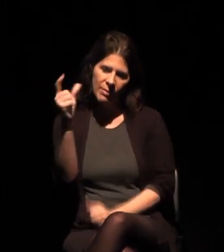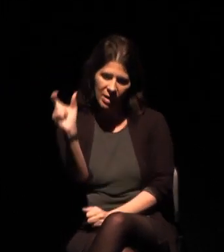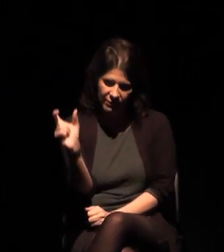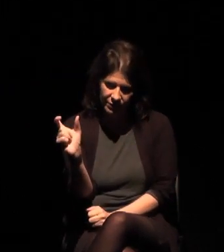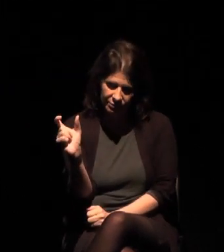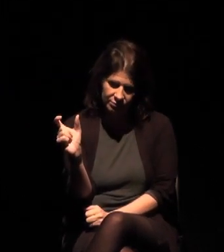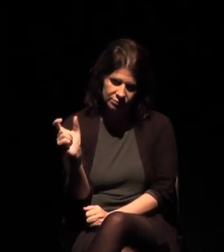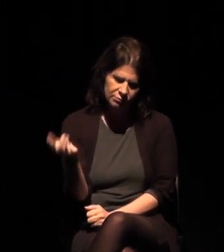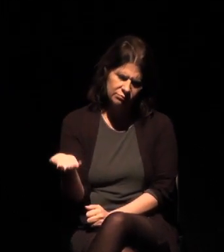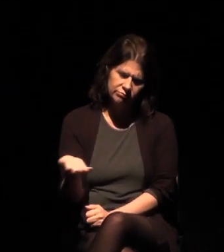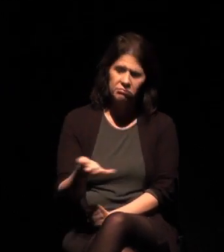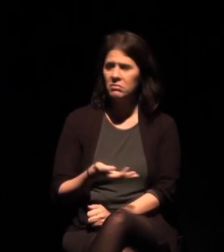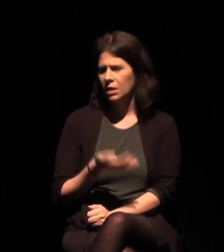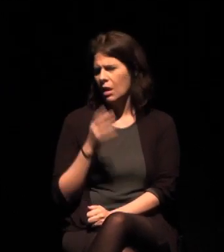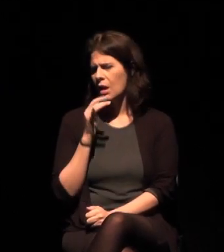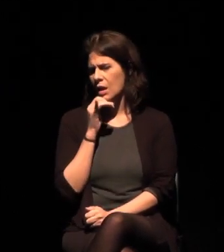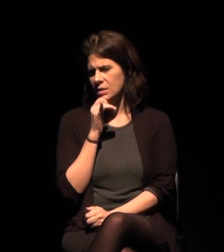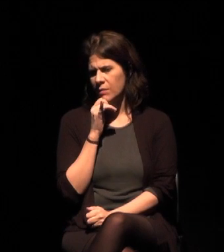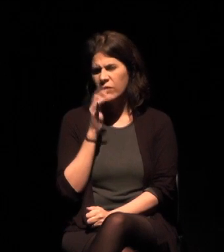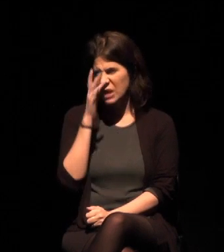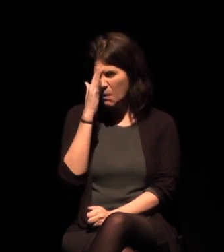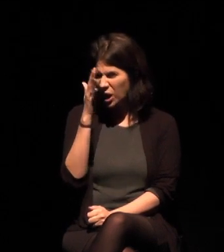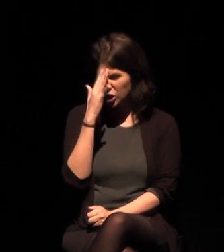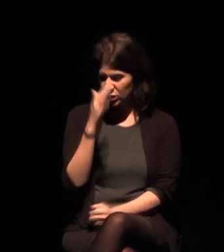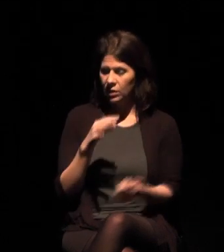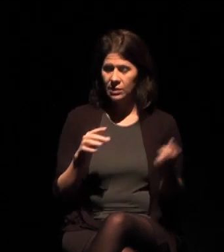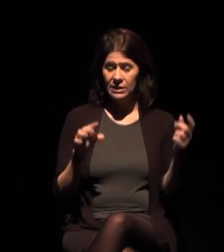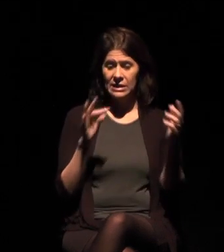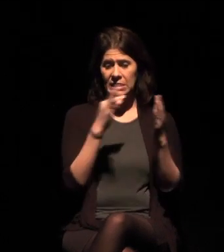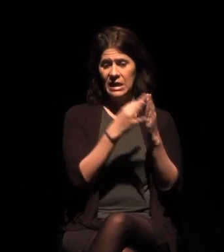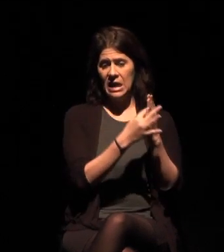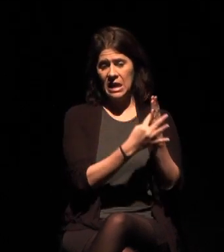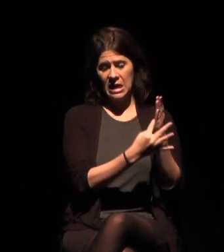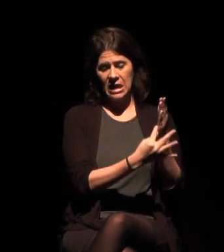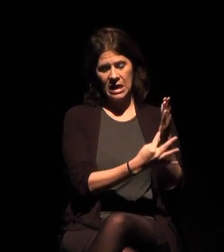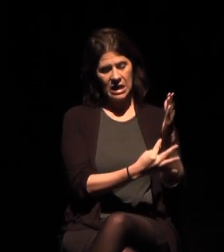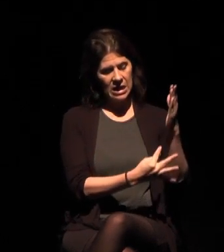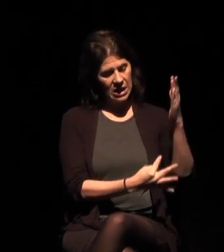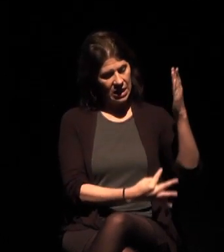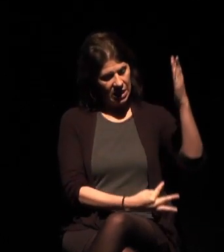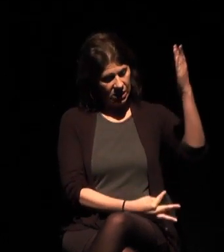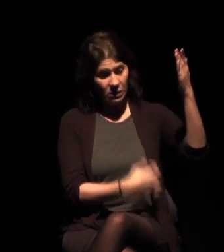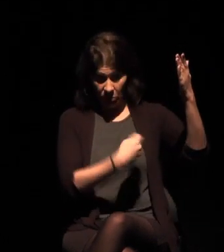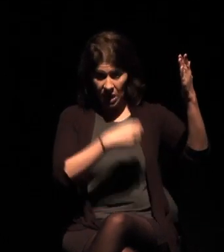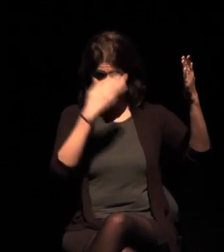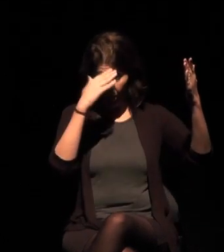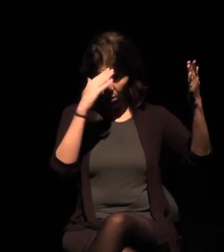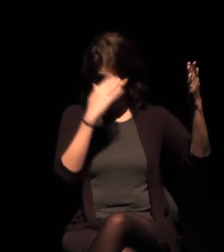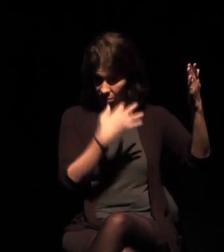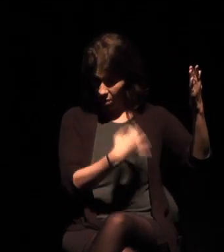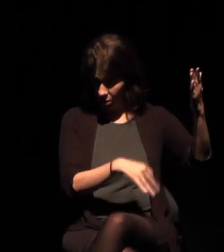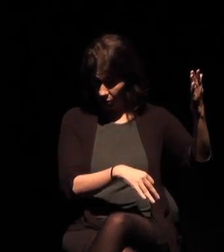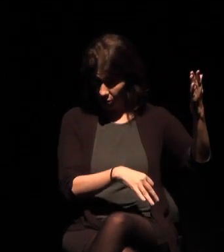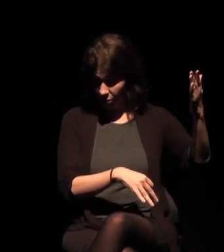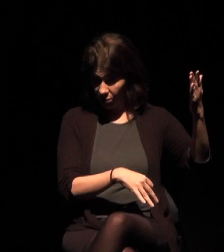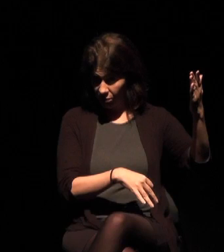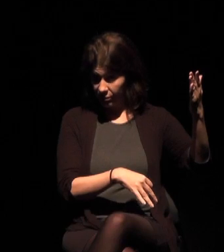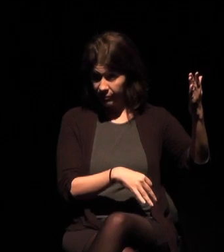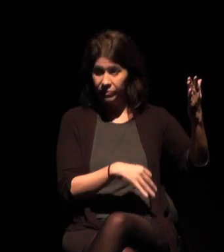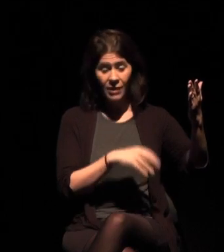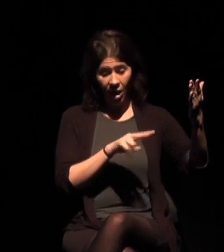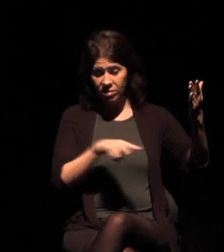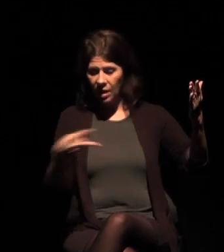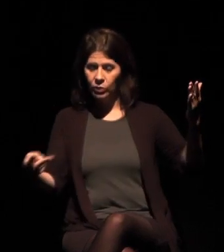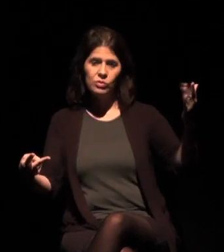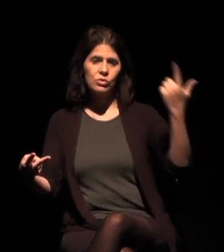imaginaria que pra traduzir um texto você precisa entender o texto certo você imaginaria que para